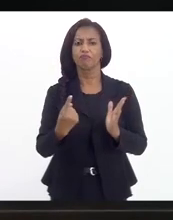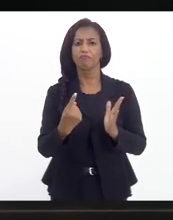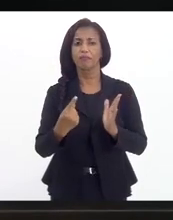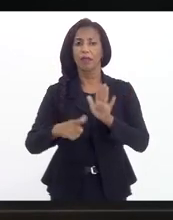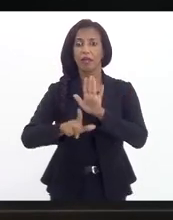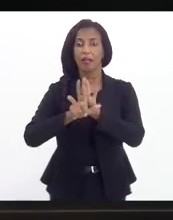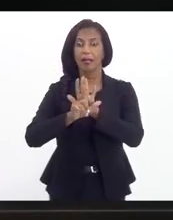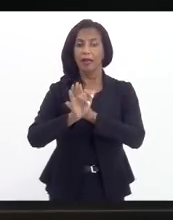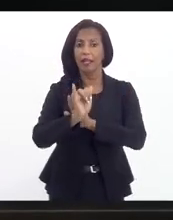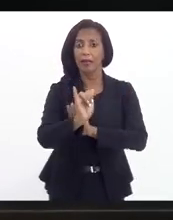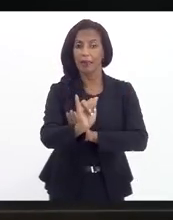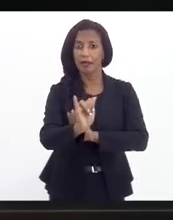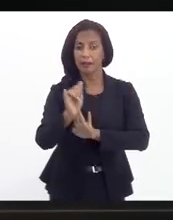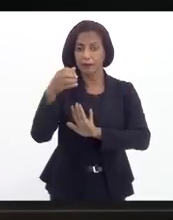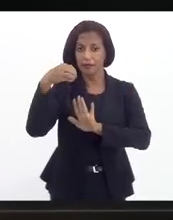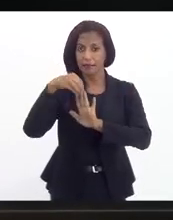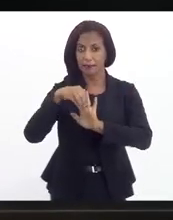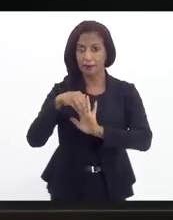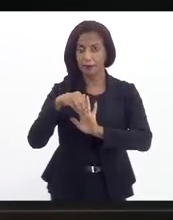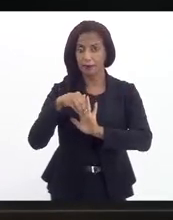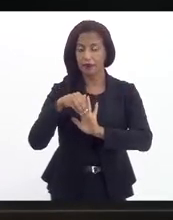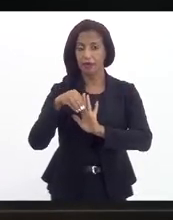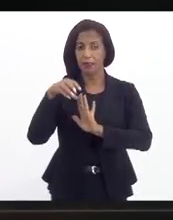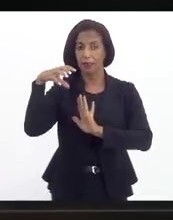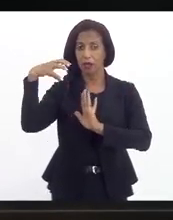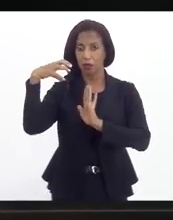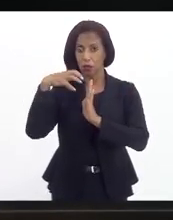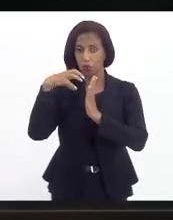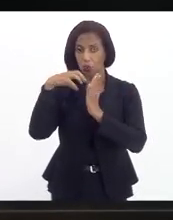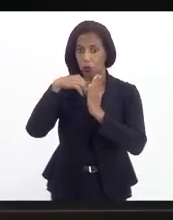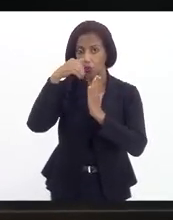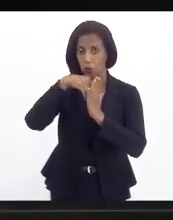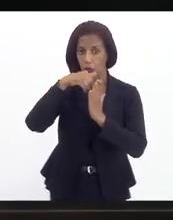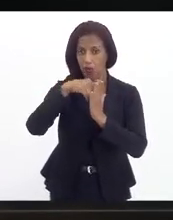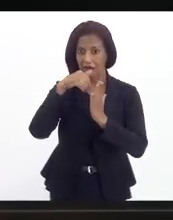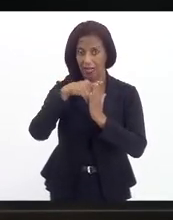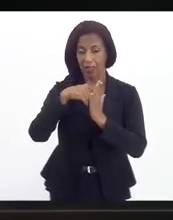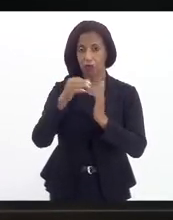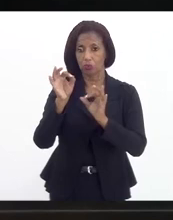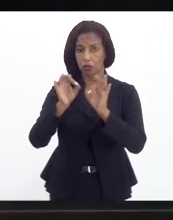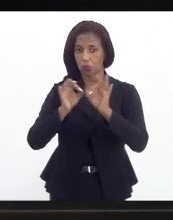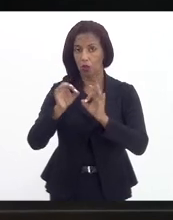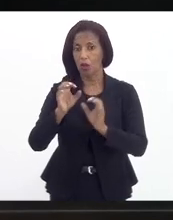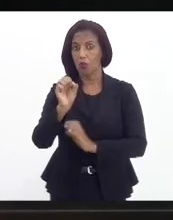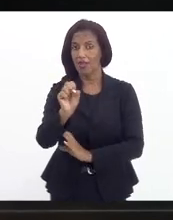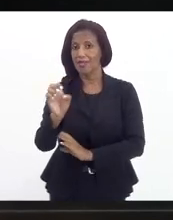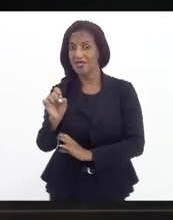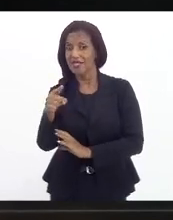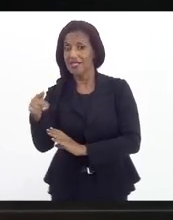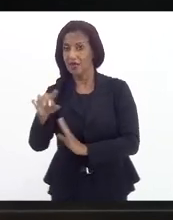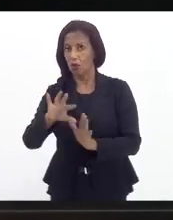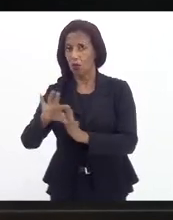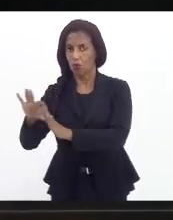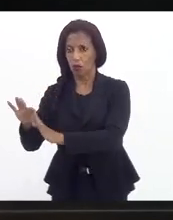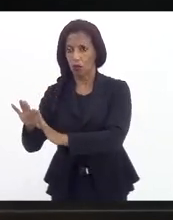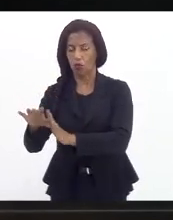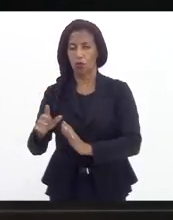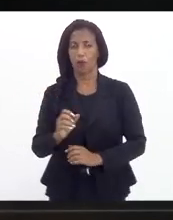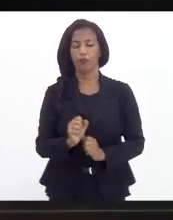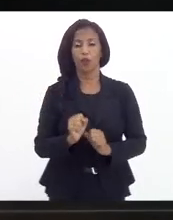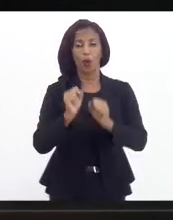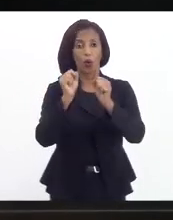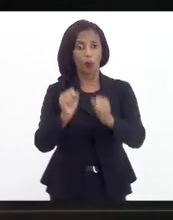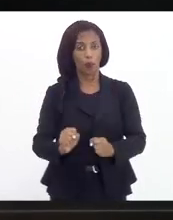leis, nas condicionantes do plano, está em lei, não está em exceção. 6. O Poder